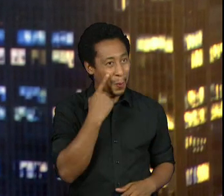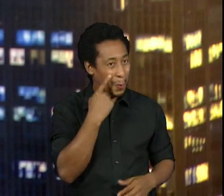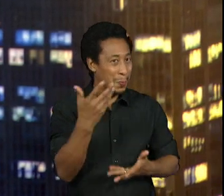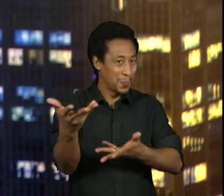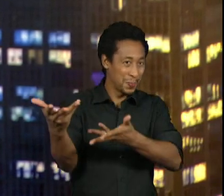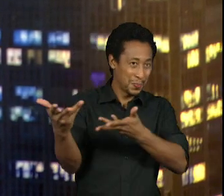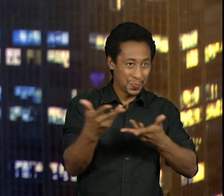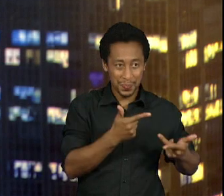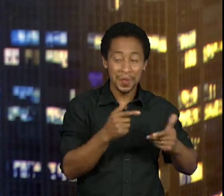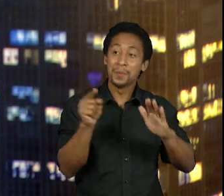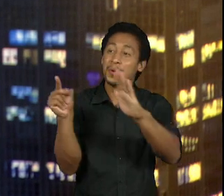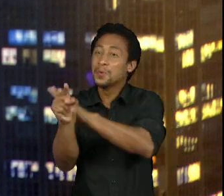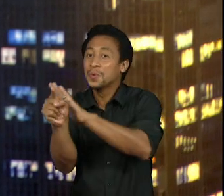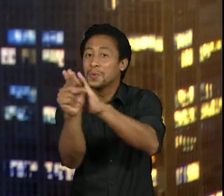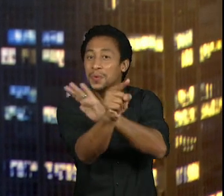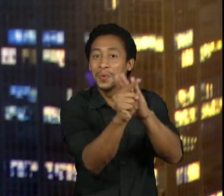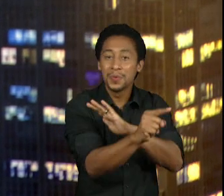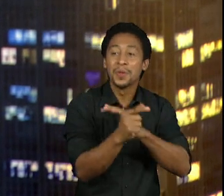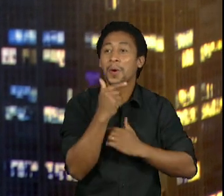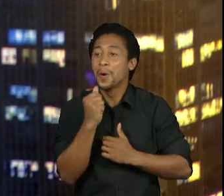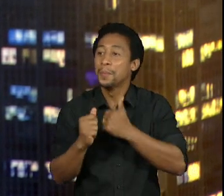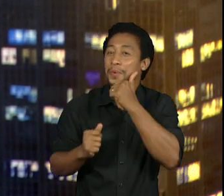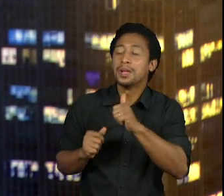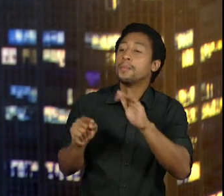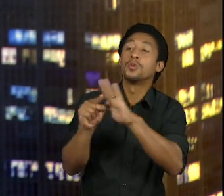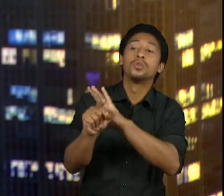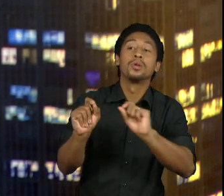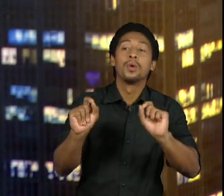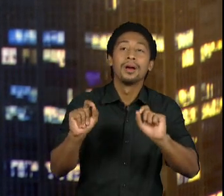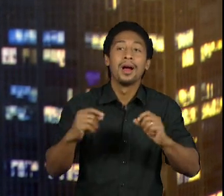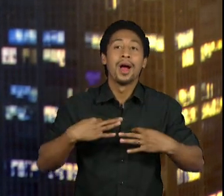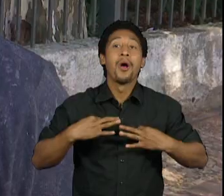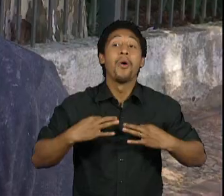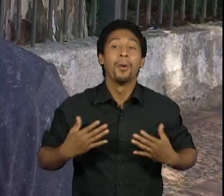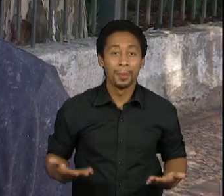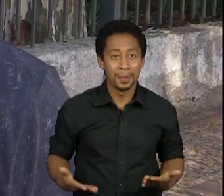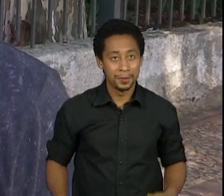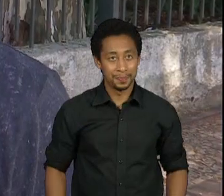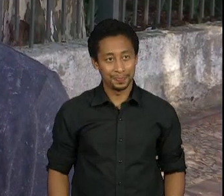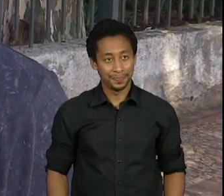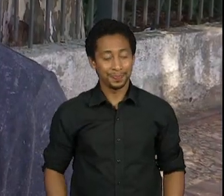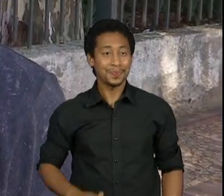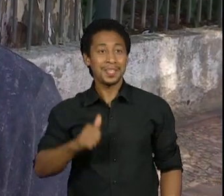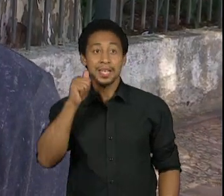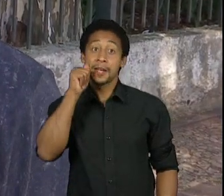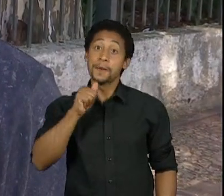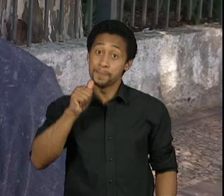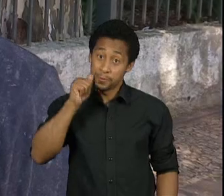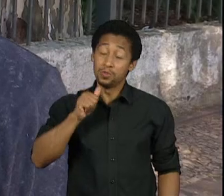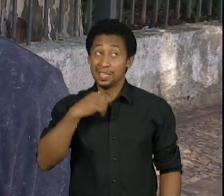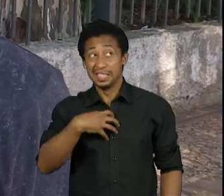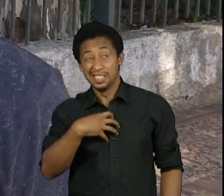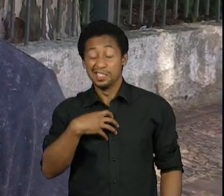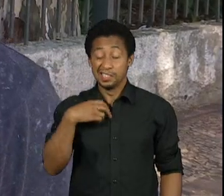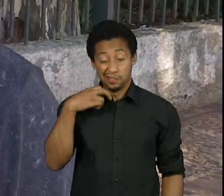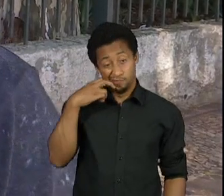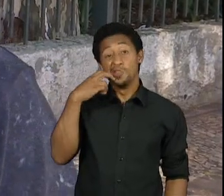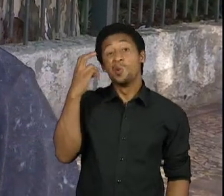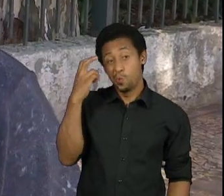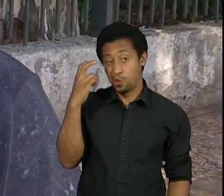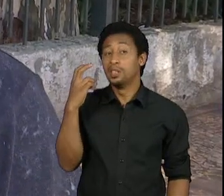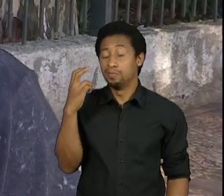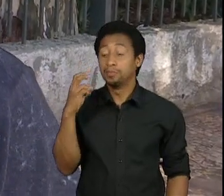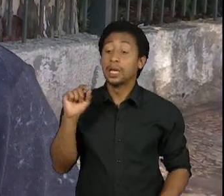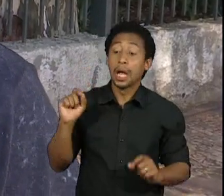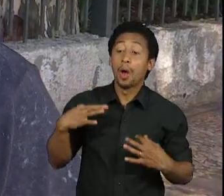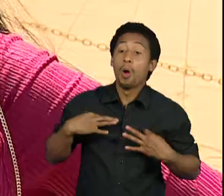ouvindo homens e mulheres, o que eles têm a dizer sobre a cobrança em relação às roupas. A mulher, ela fica meio com receio sobre o que ela vai fazer ou o que